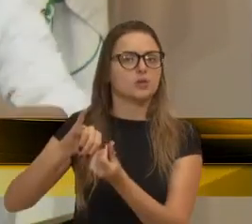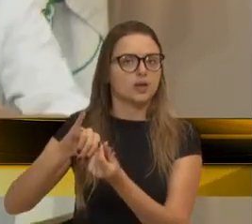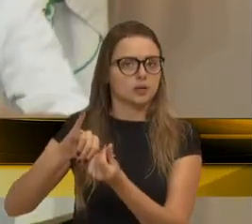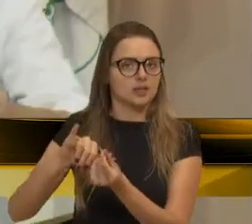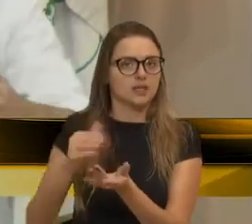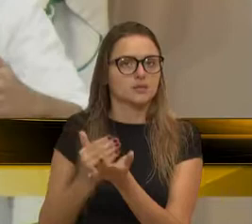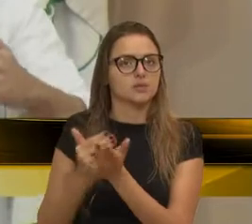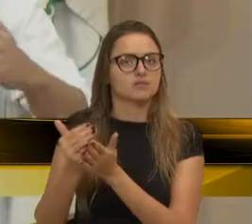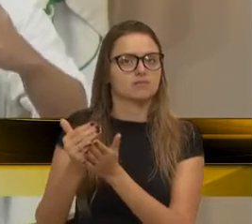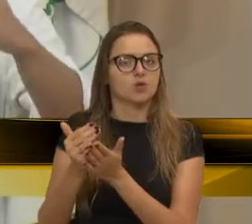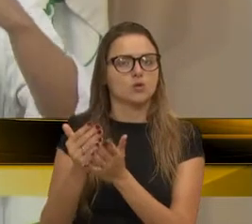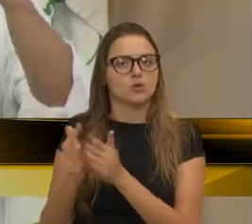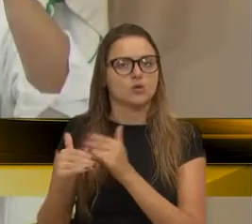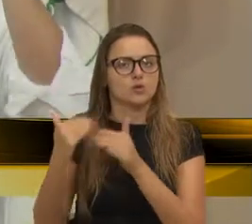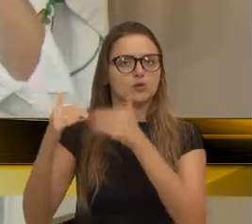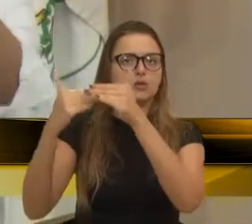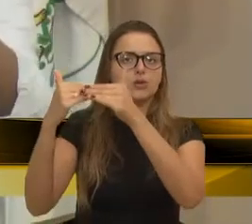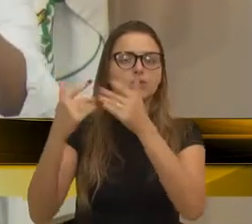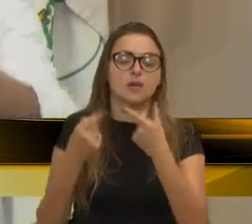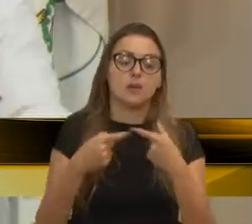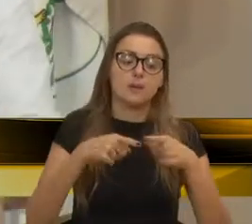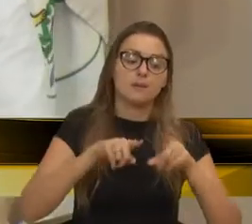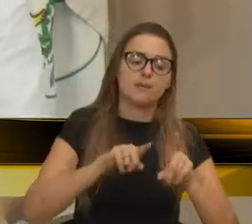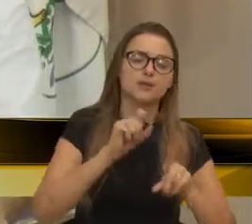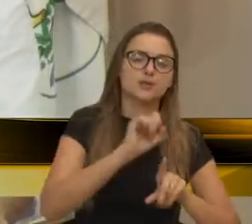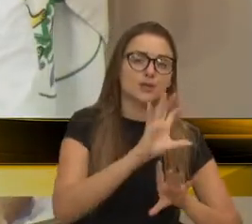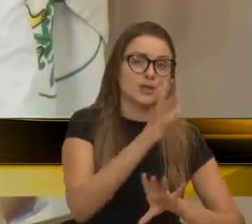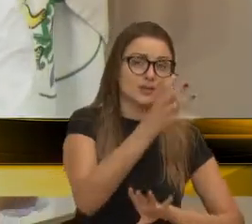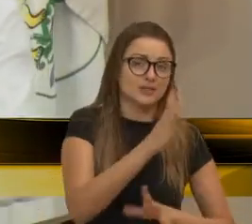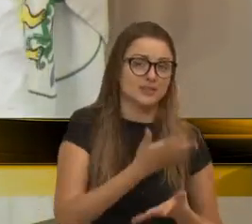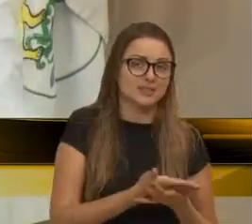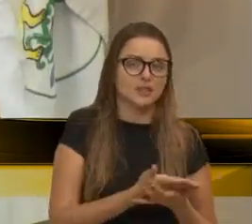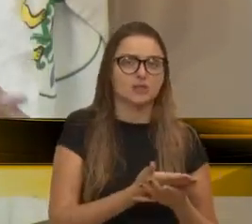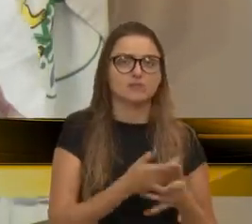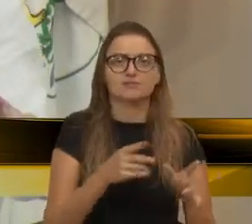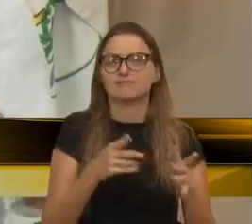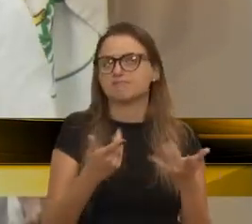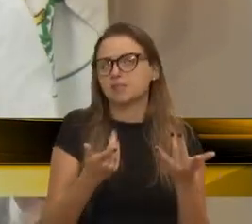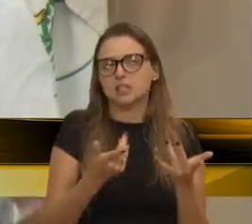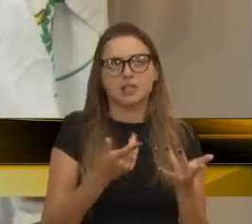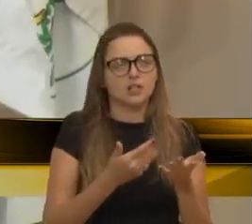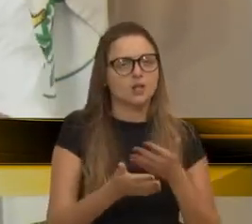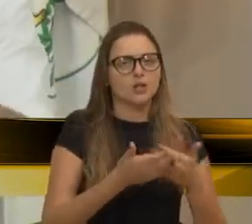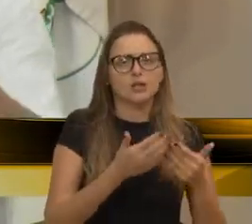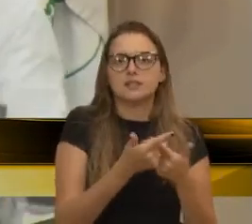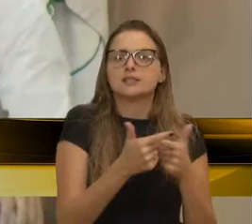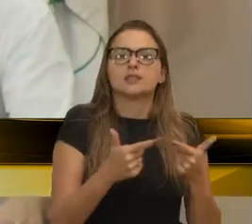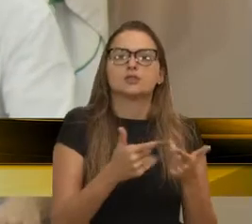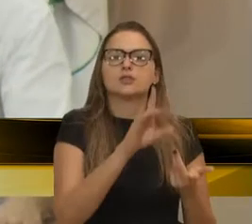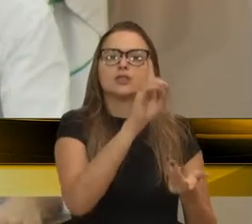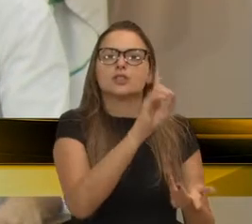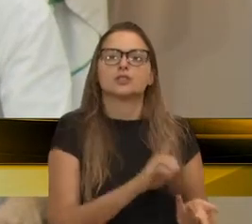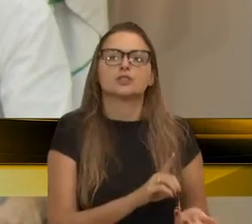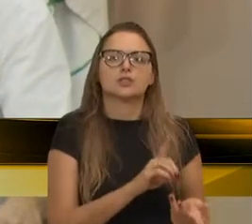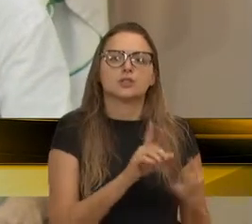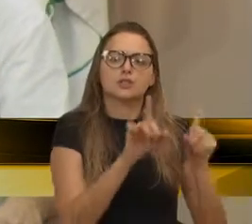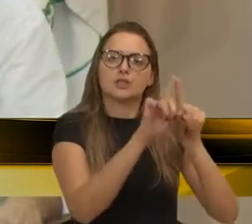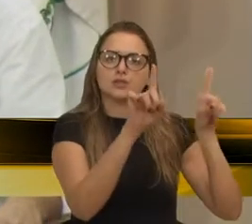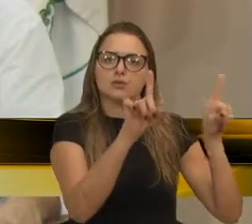desenvolvimento, mas com a mercê de qualquer garantia de direitos dos